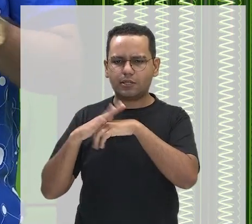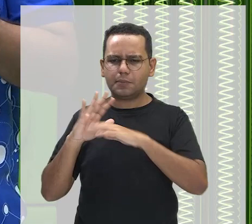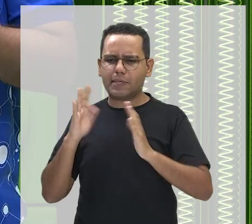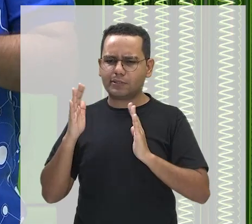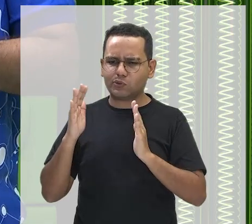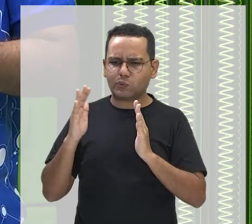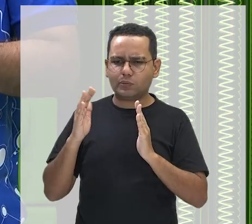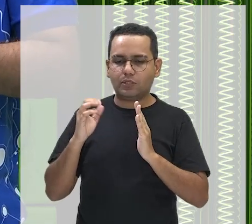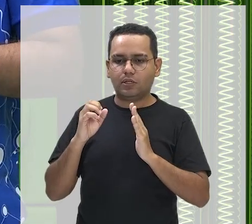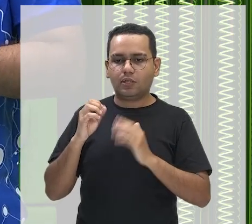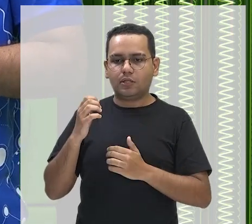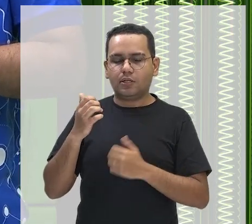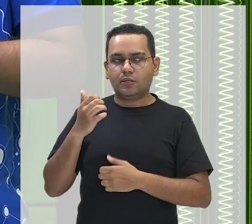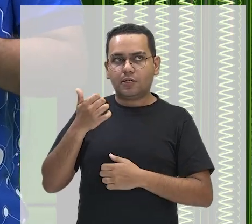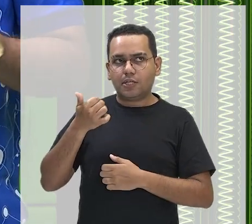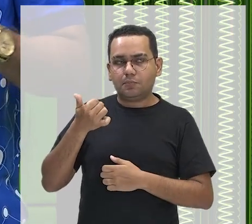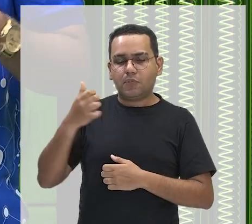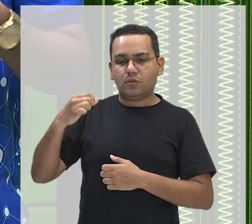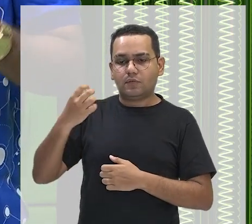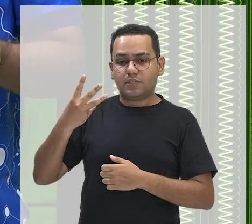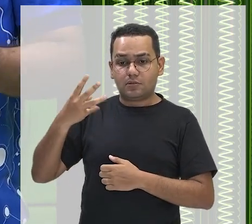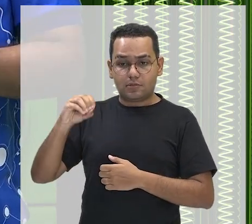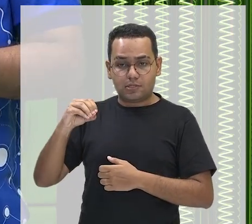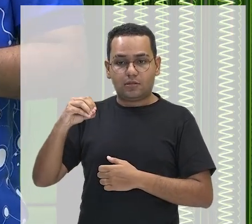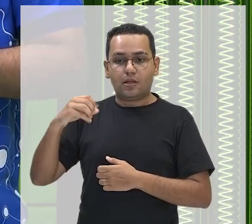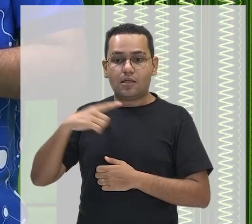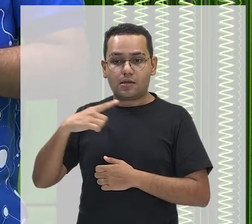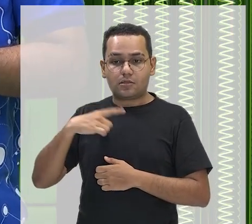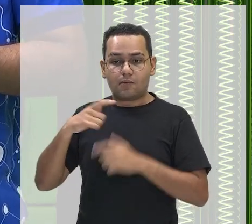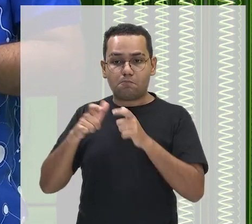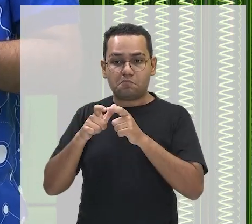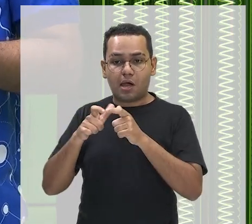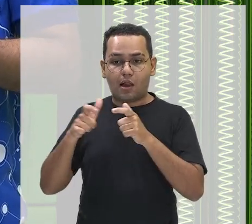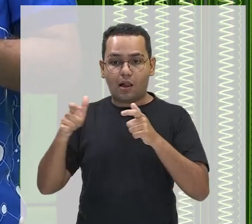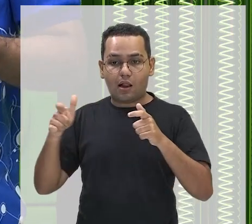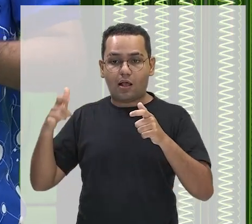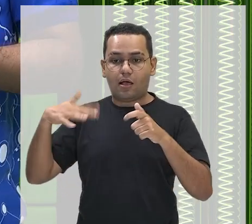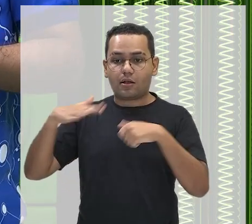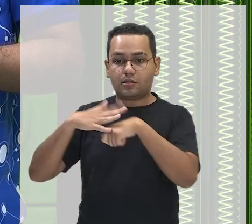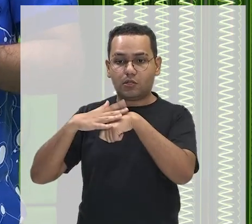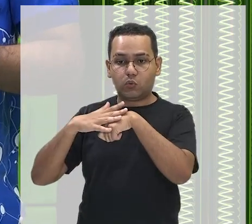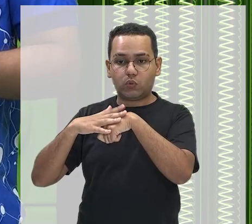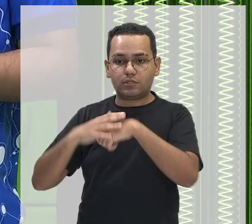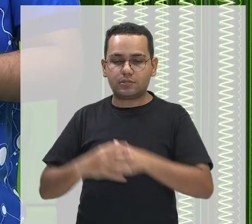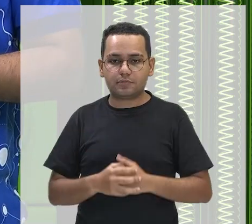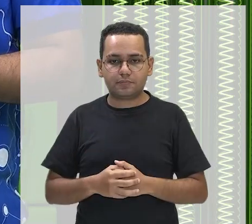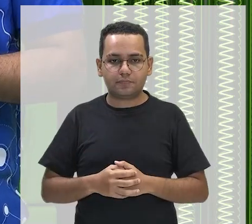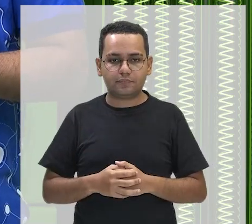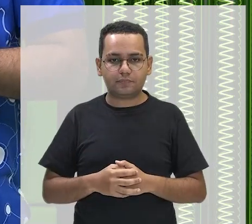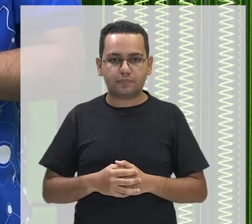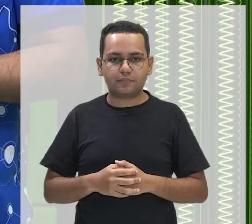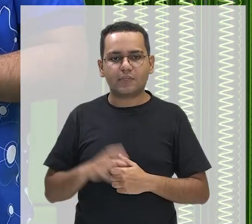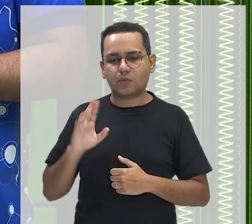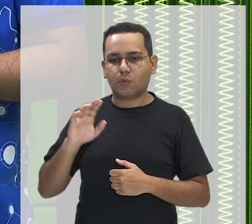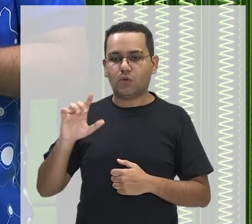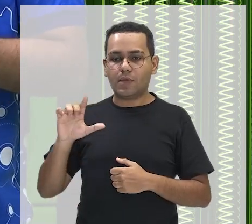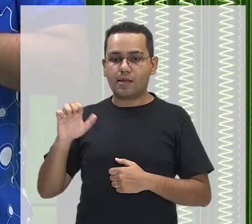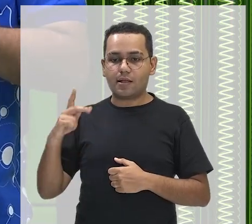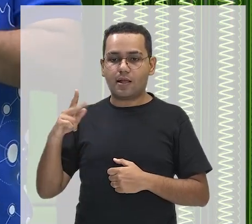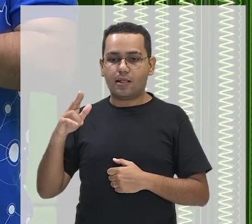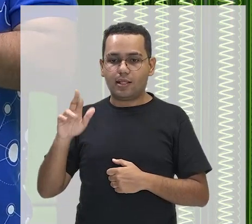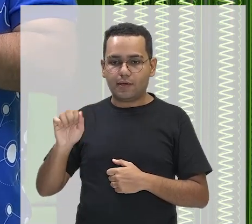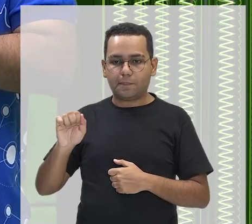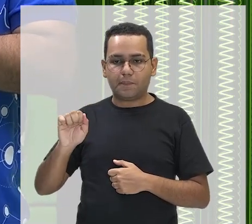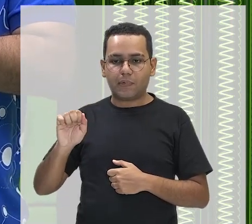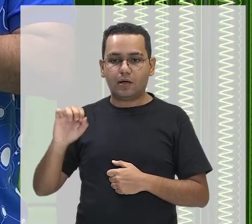aproximadamente, 1930, onde foram os maiores casos ali da hanseníase, né, que era chamada de lepra. E aí a